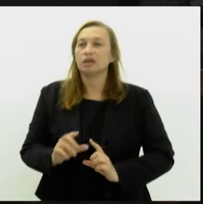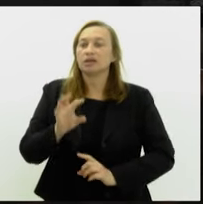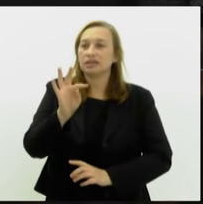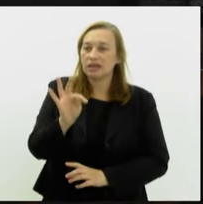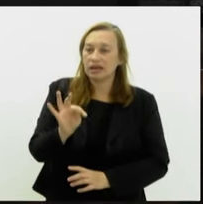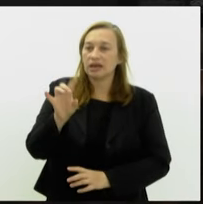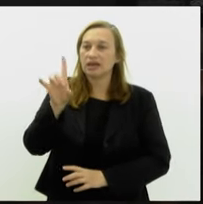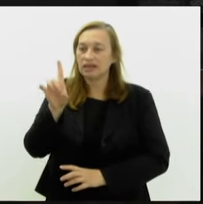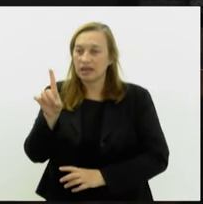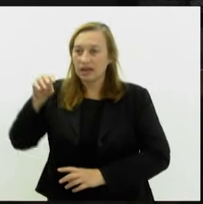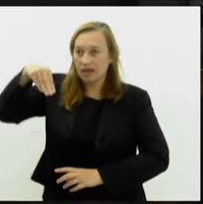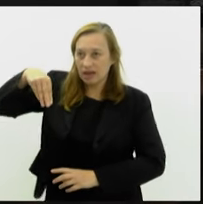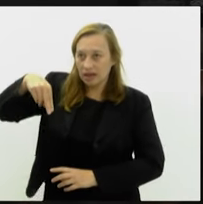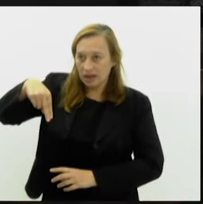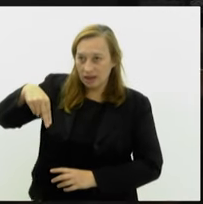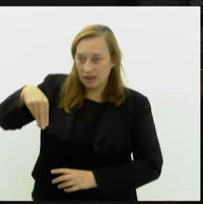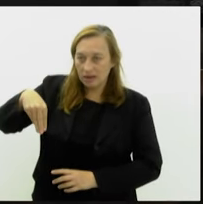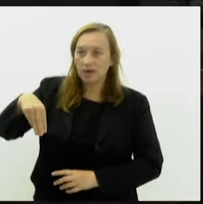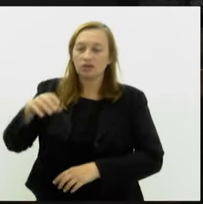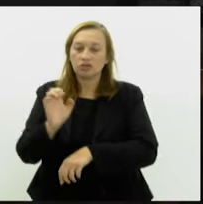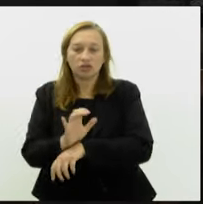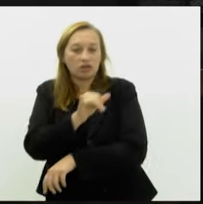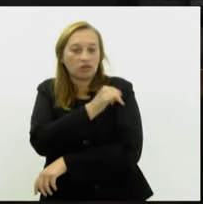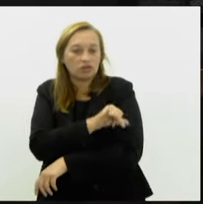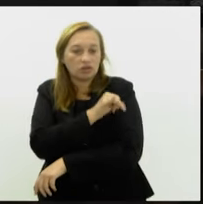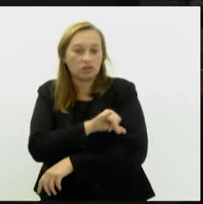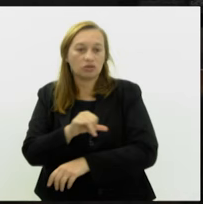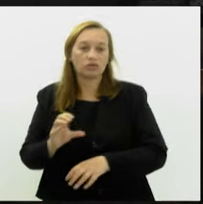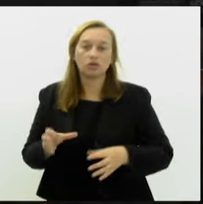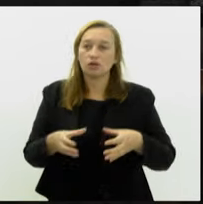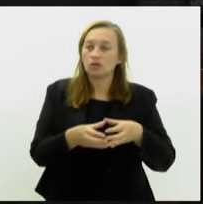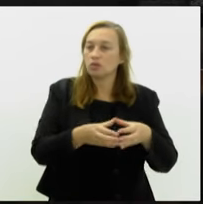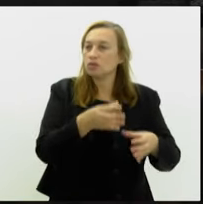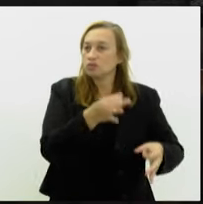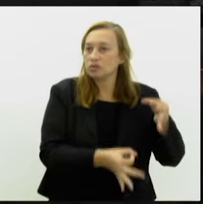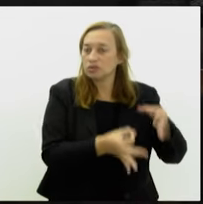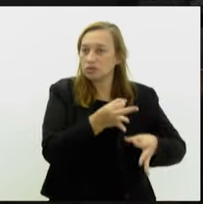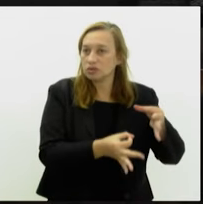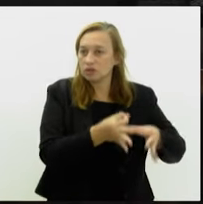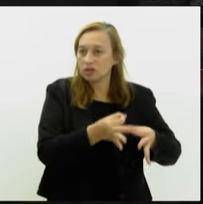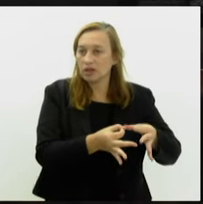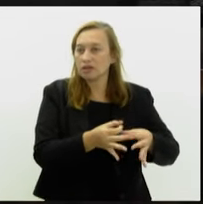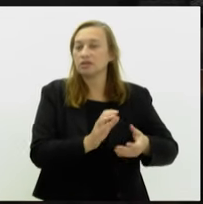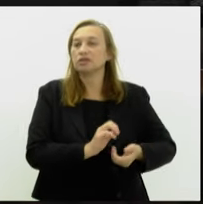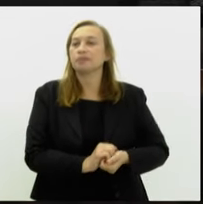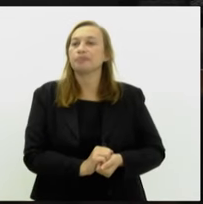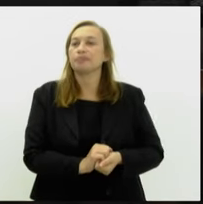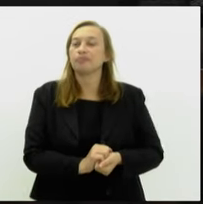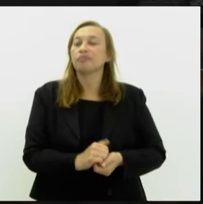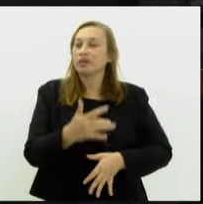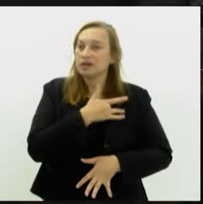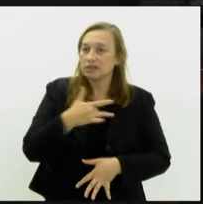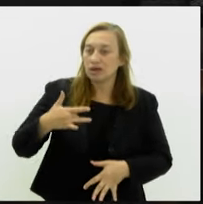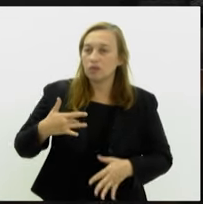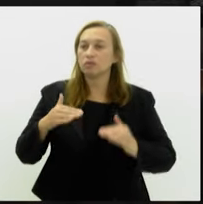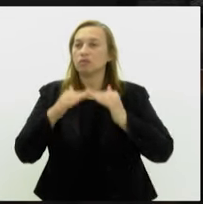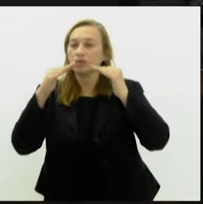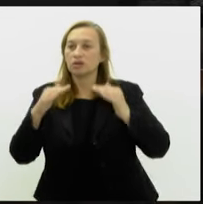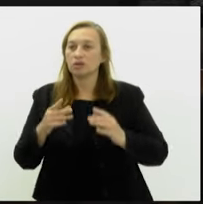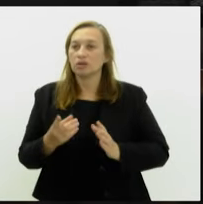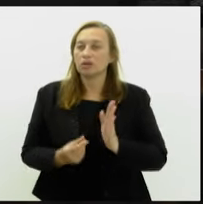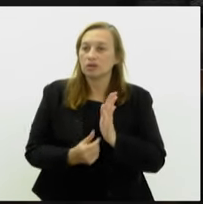TDM, no âmbito do Estado do Rio de Janeiro. Pareceres das comissões de Constituição e Justiça pela juridicidade, saúde favorável,